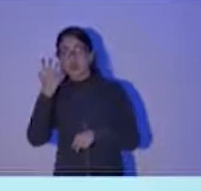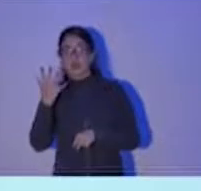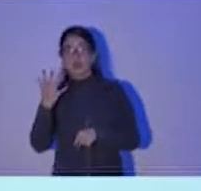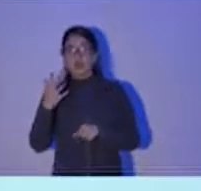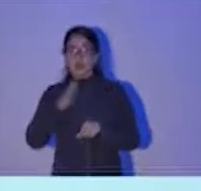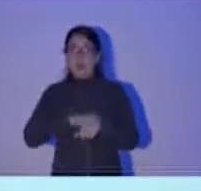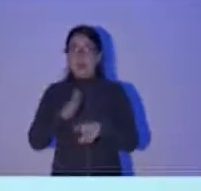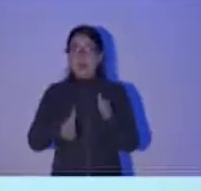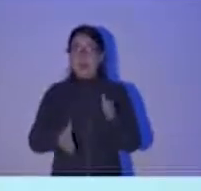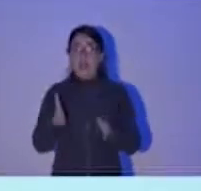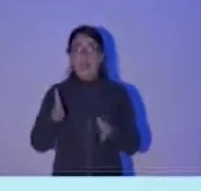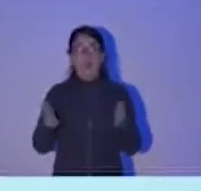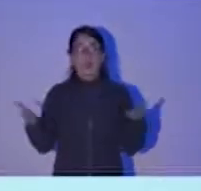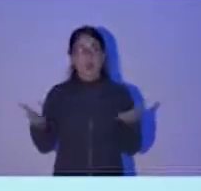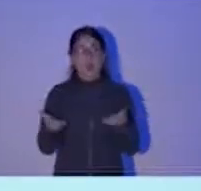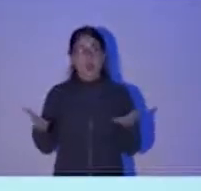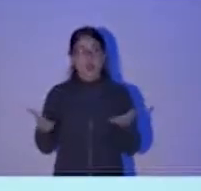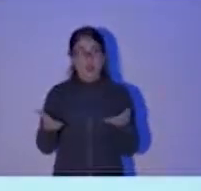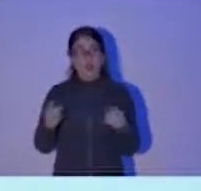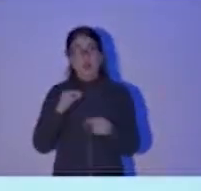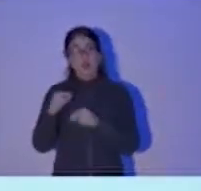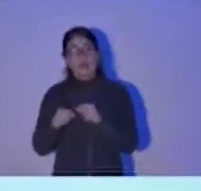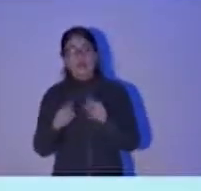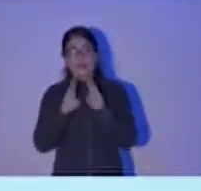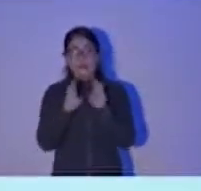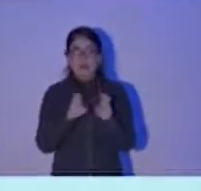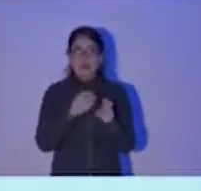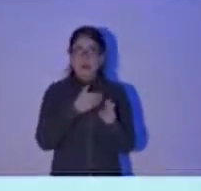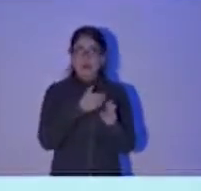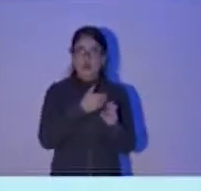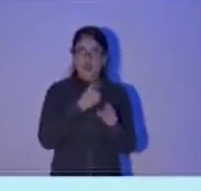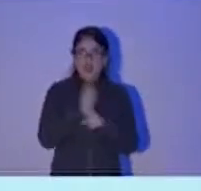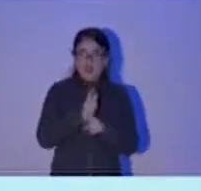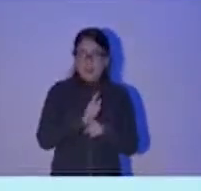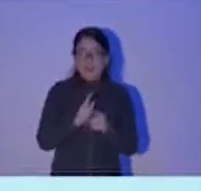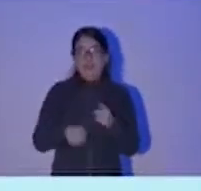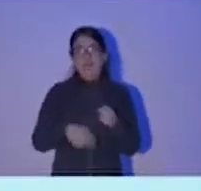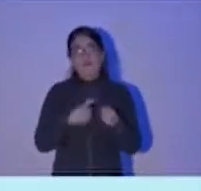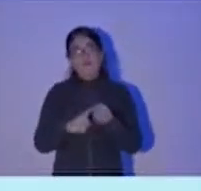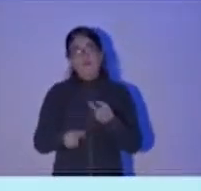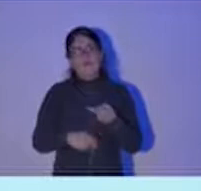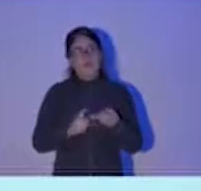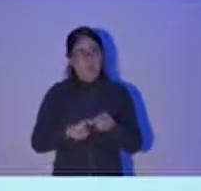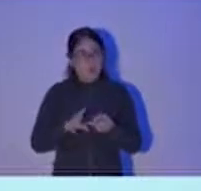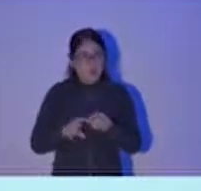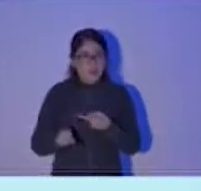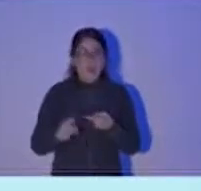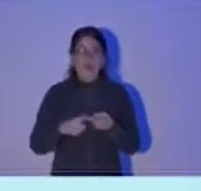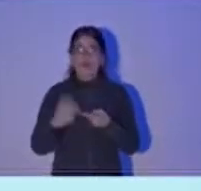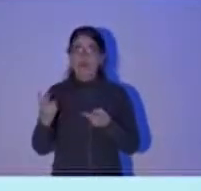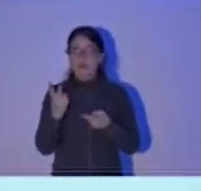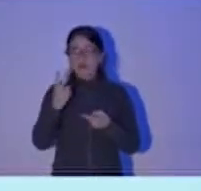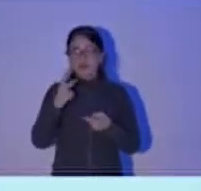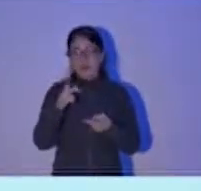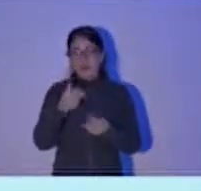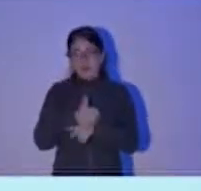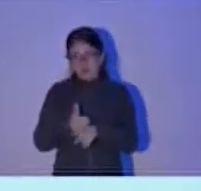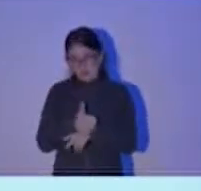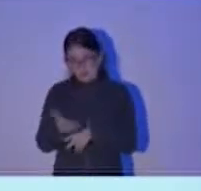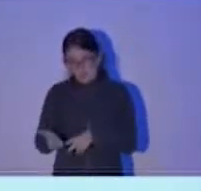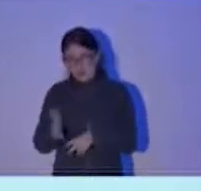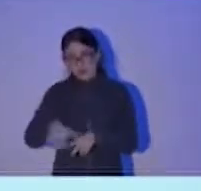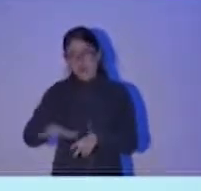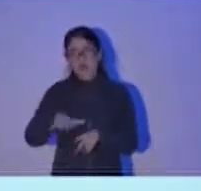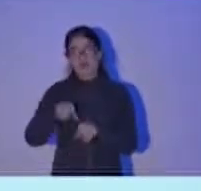país, considerando aspectos como gestão, formação, valorização dos profissionais da educação e a aprendizagem